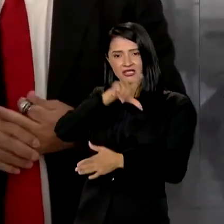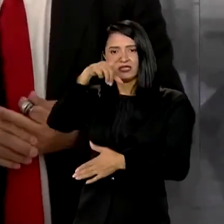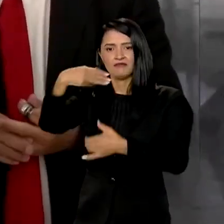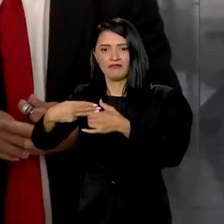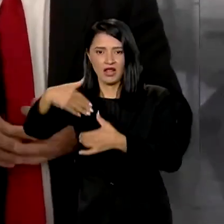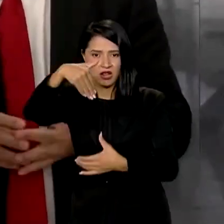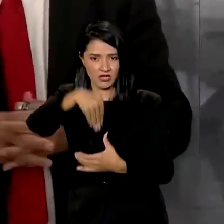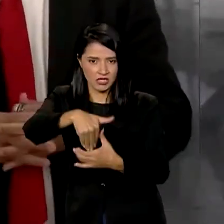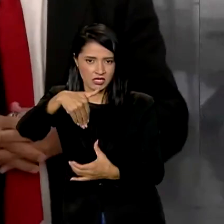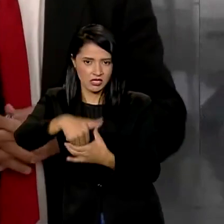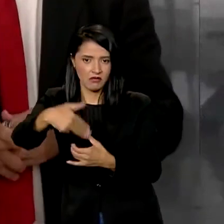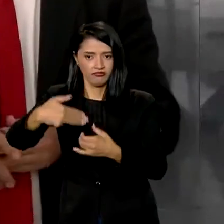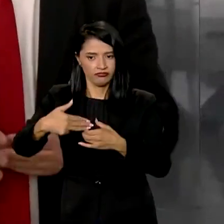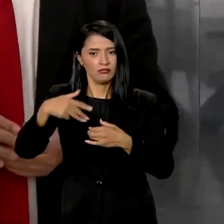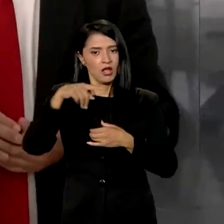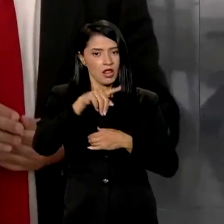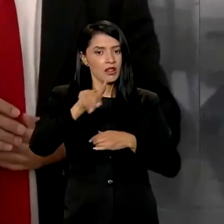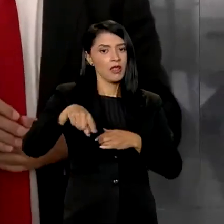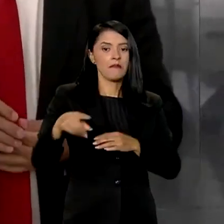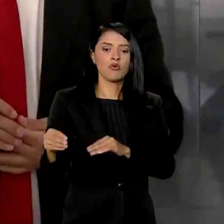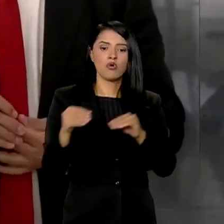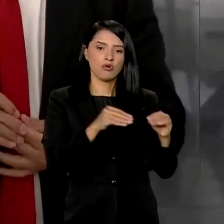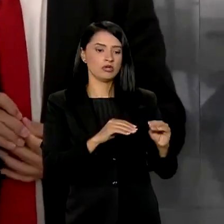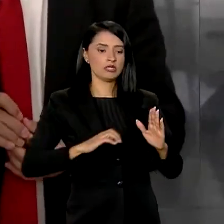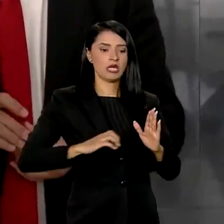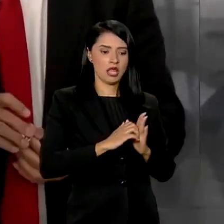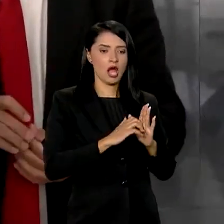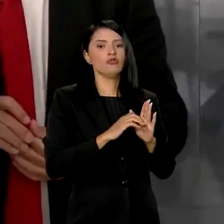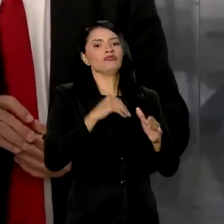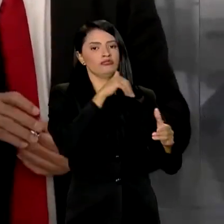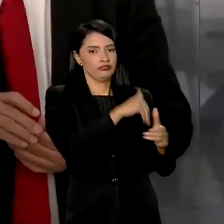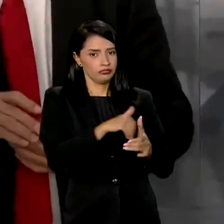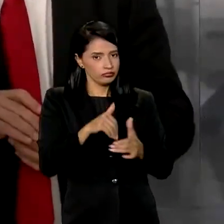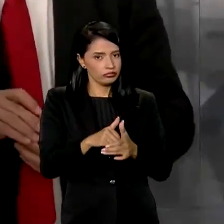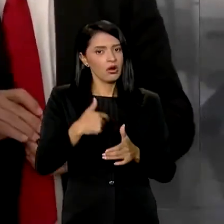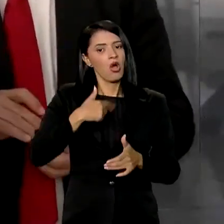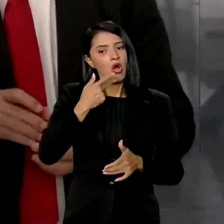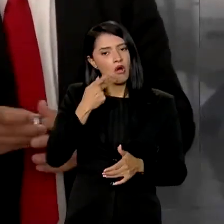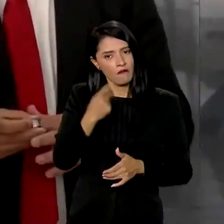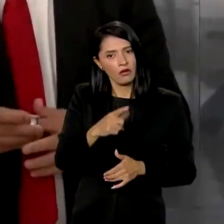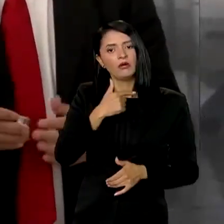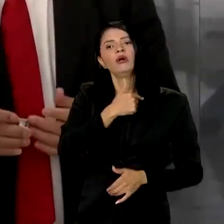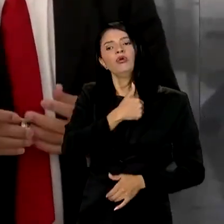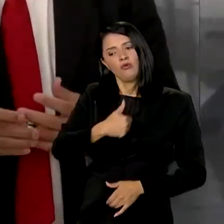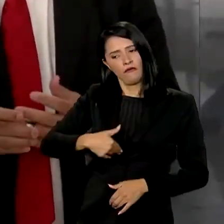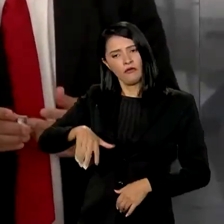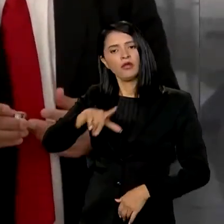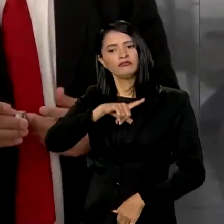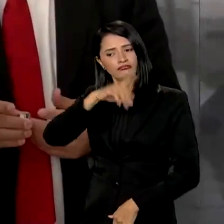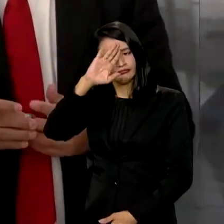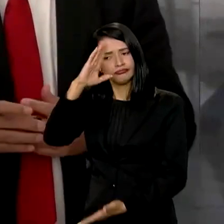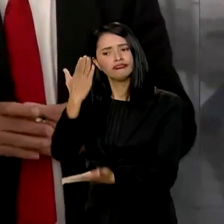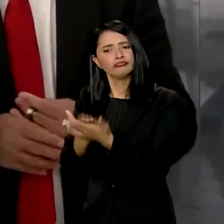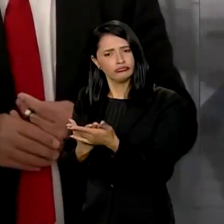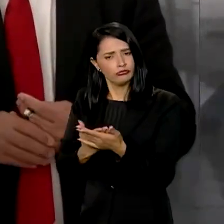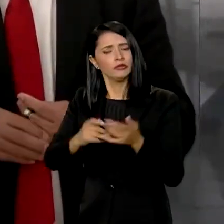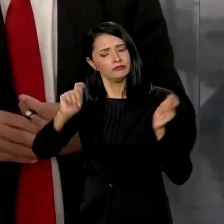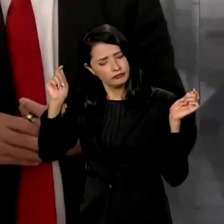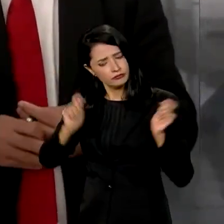possa concluir depois no Senado. Nós queremos reafirmar a confiança que o governo tem de